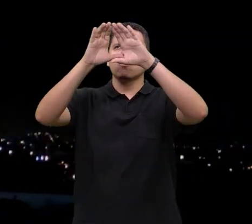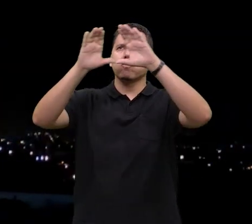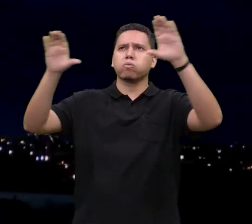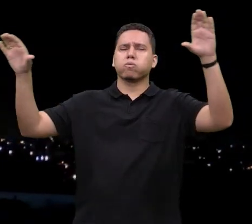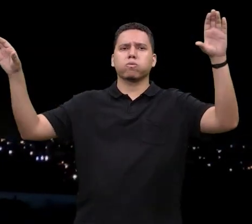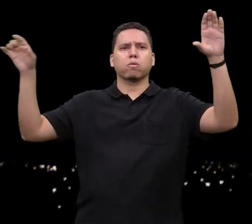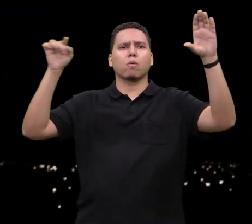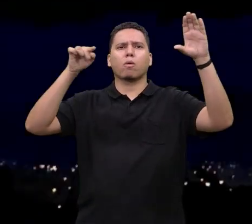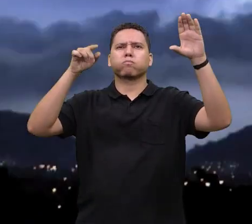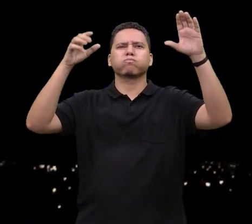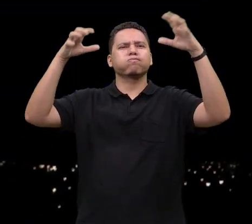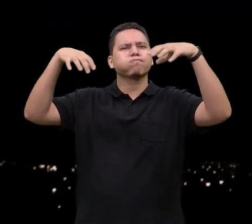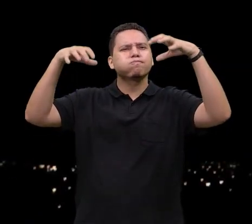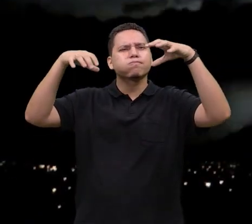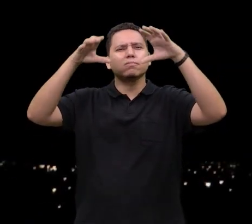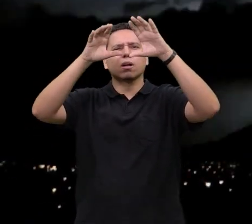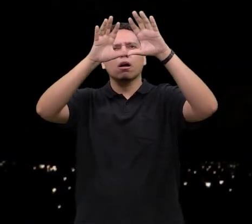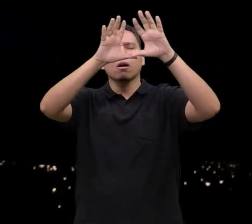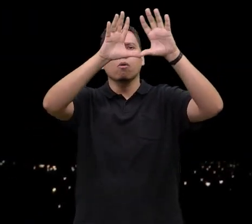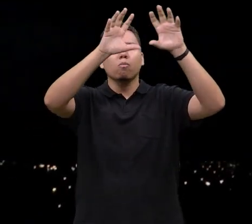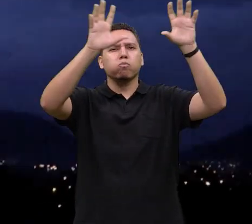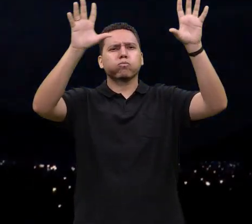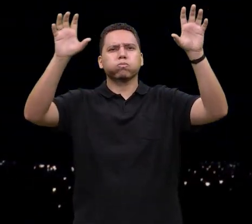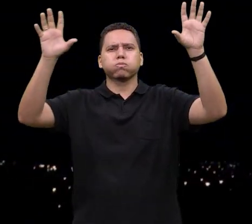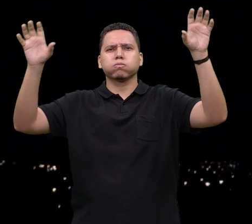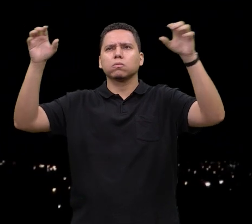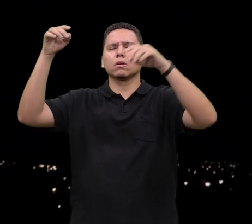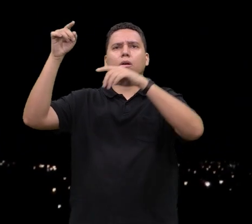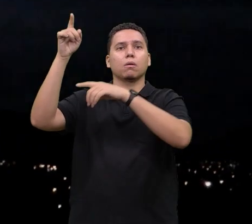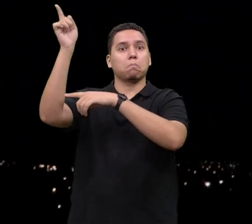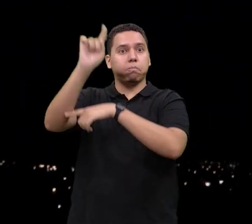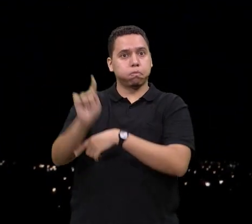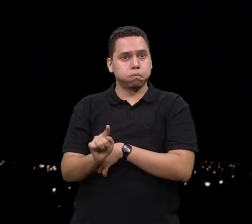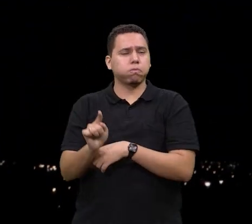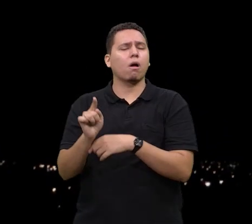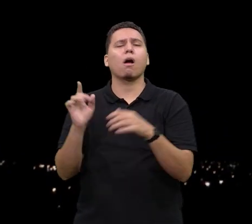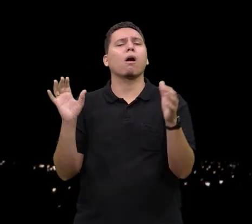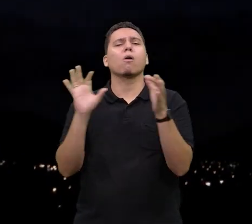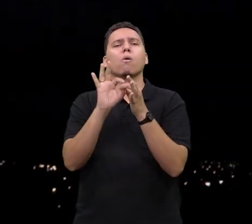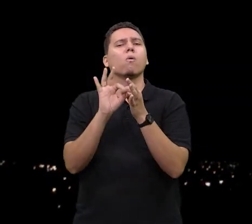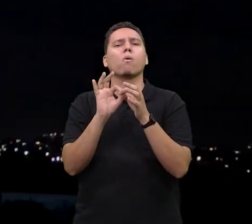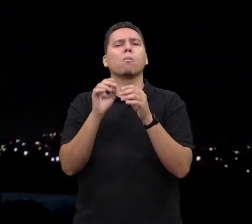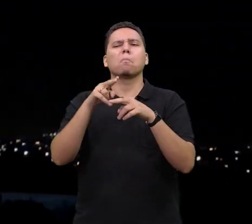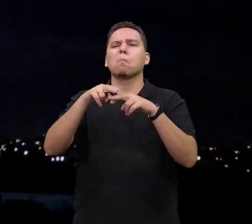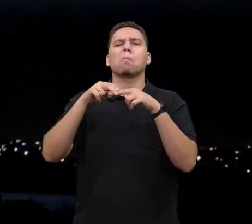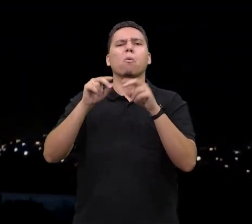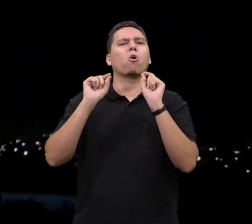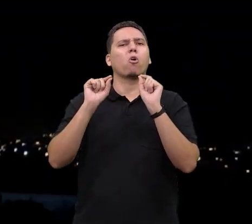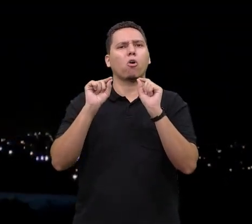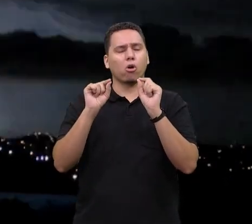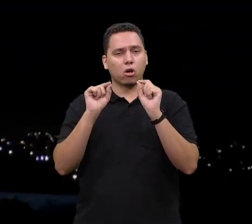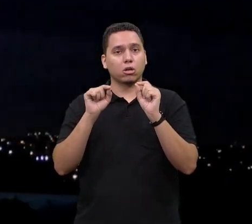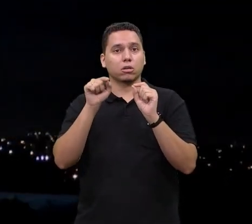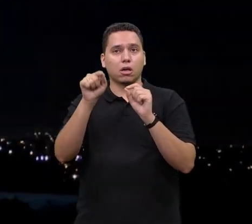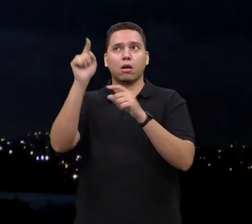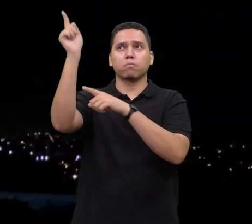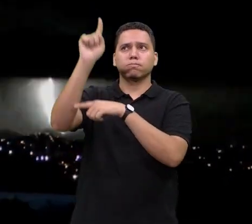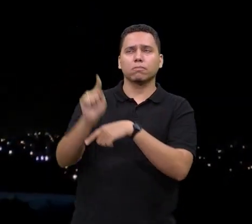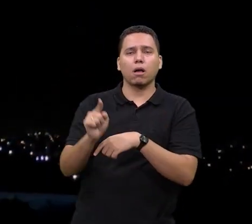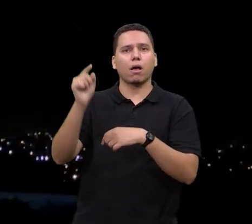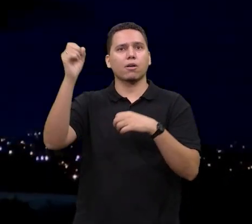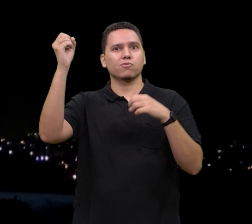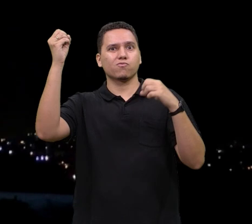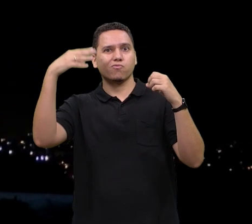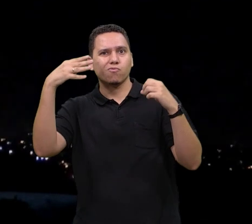entre terra, nuvem, nuvem, terra. E isso ocorre devido à eletrização por indução, ou seja, a carga induz carga, fazendo com